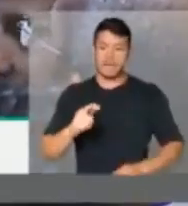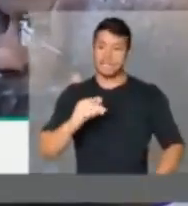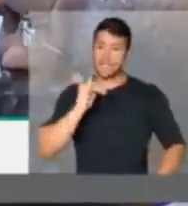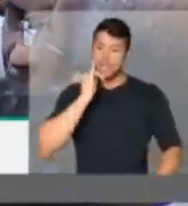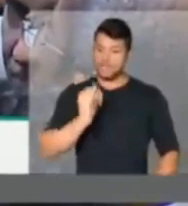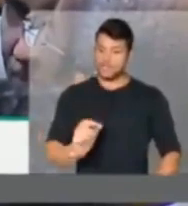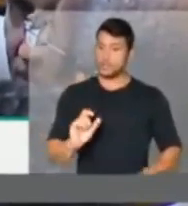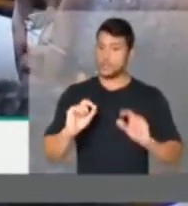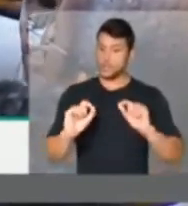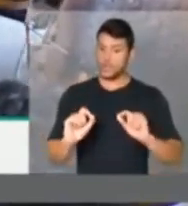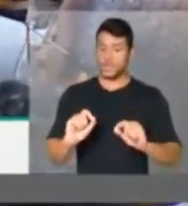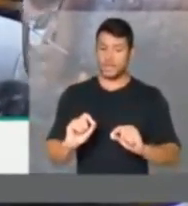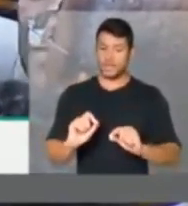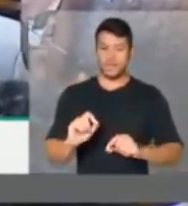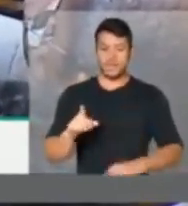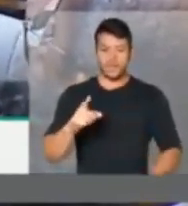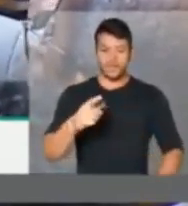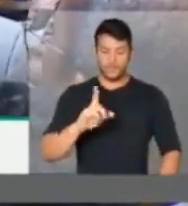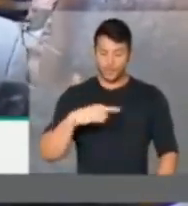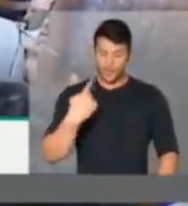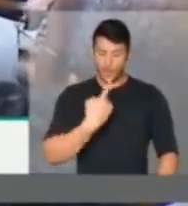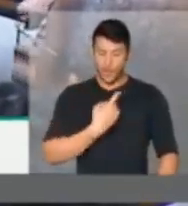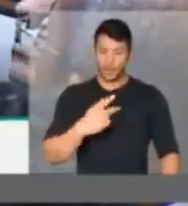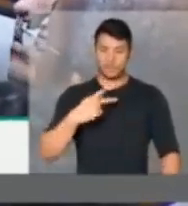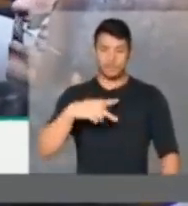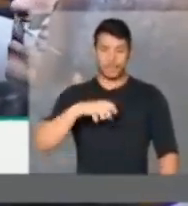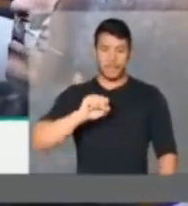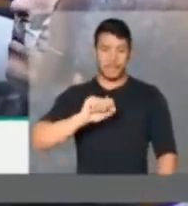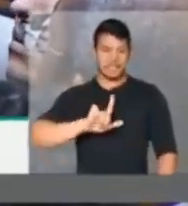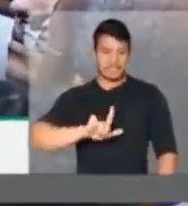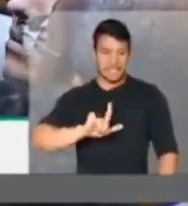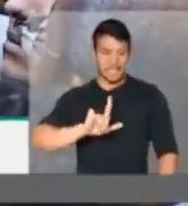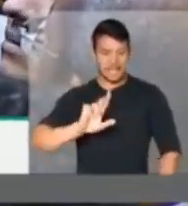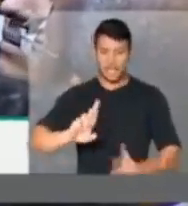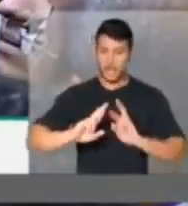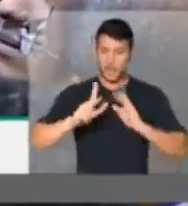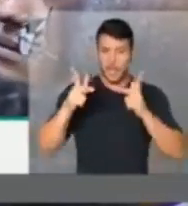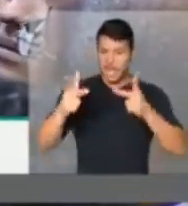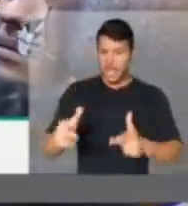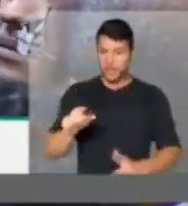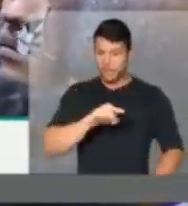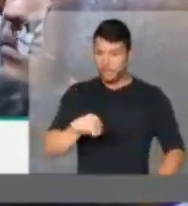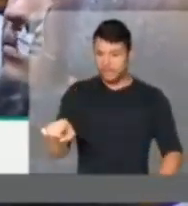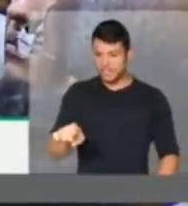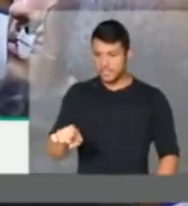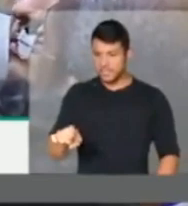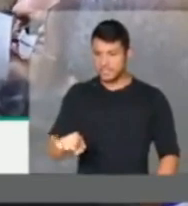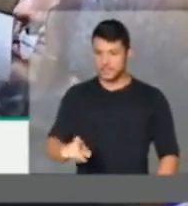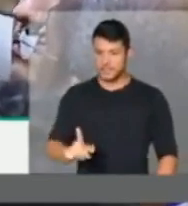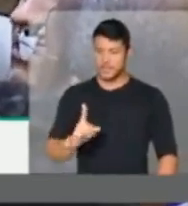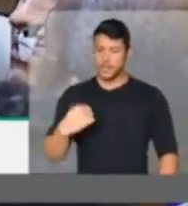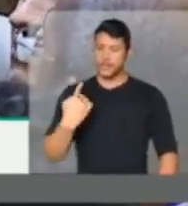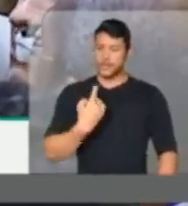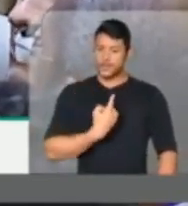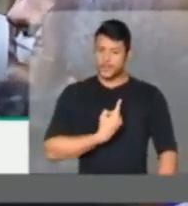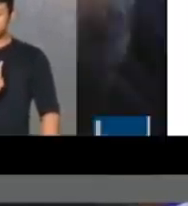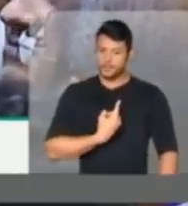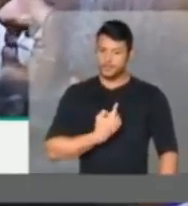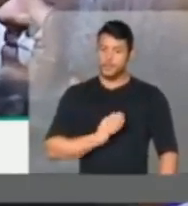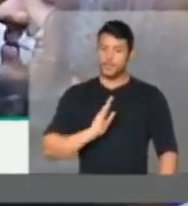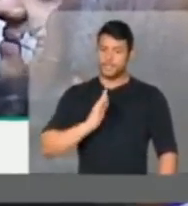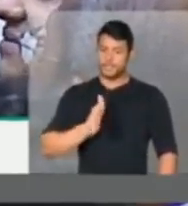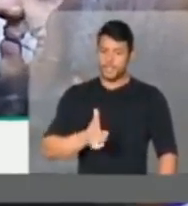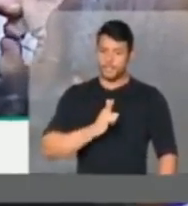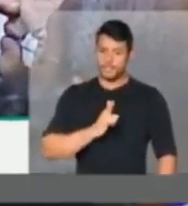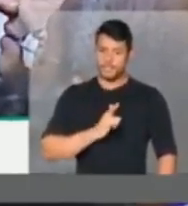Não meçam nós do PSL com a régua de vocês. Nós fizemos a